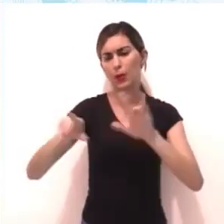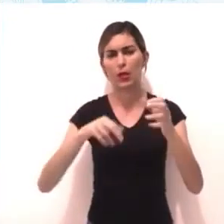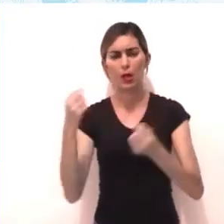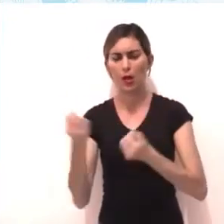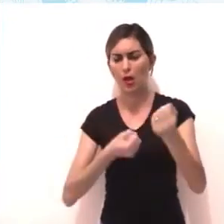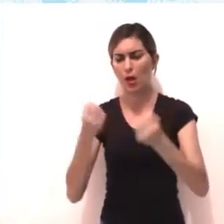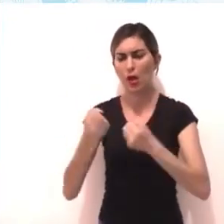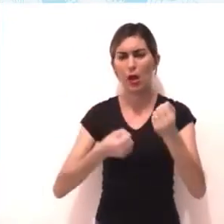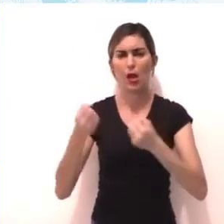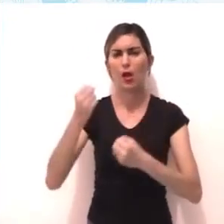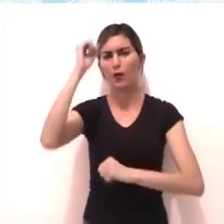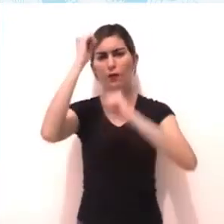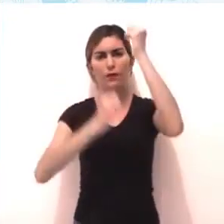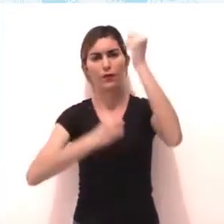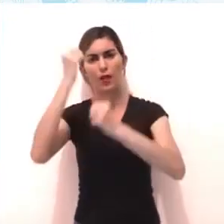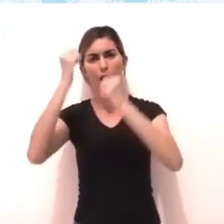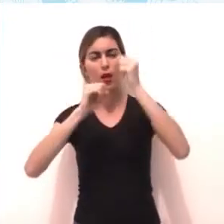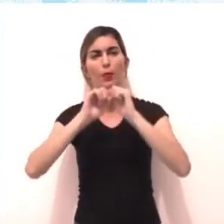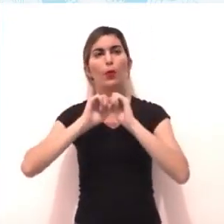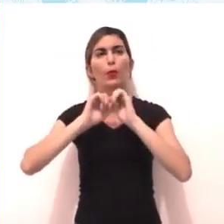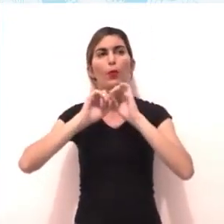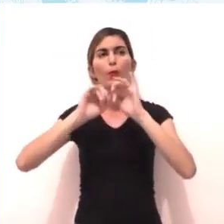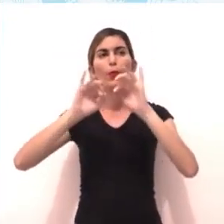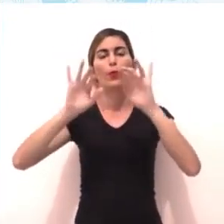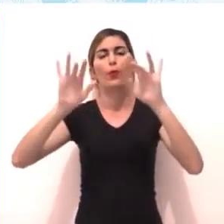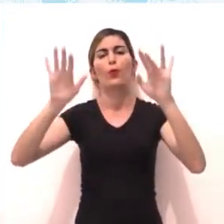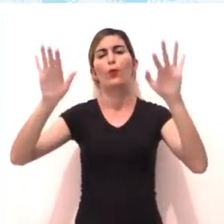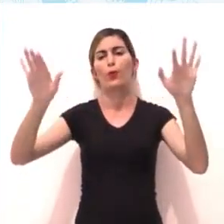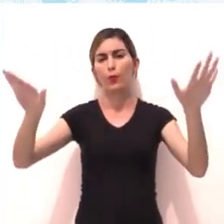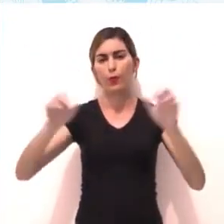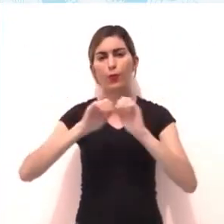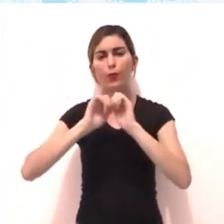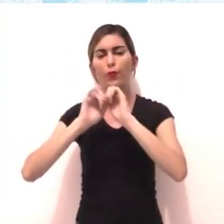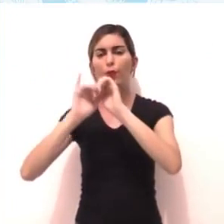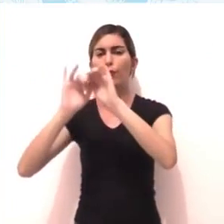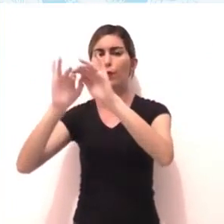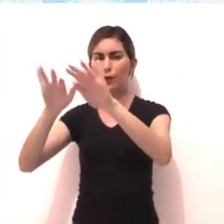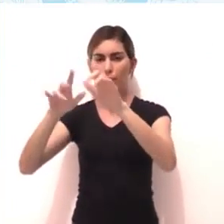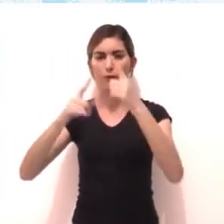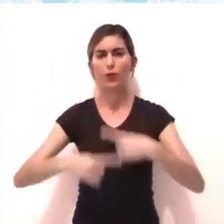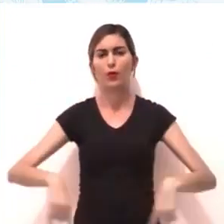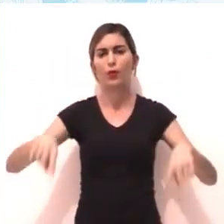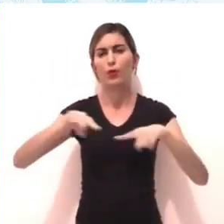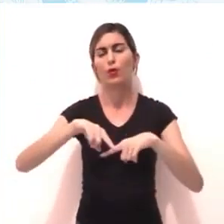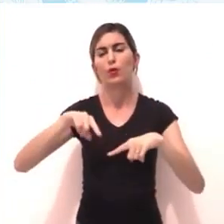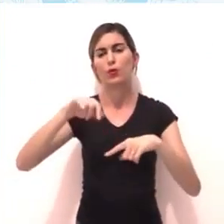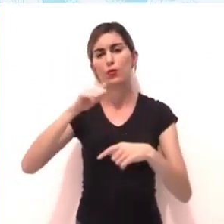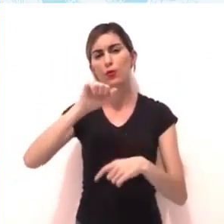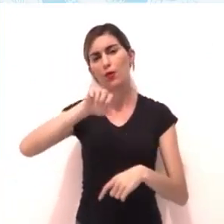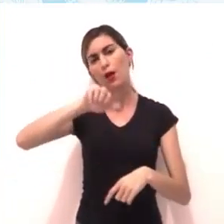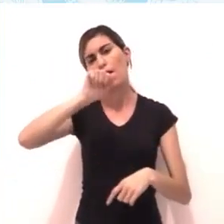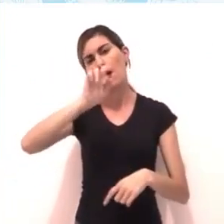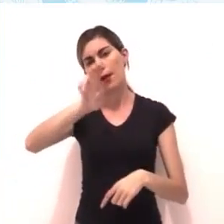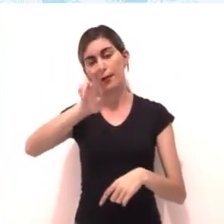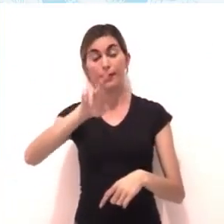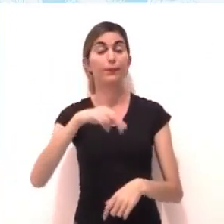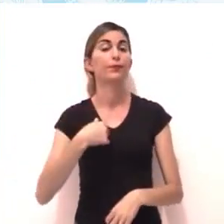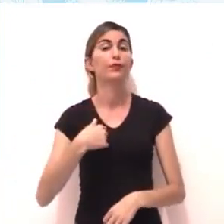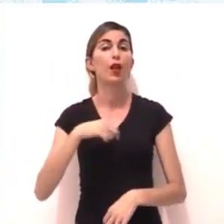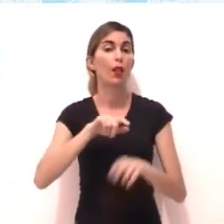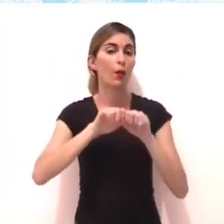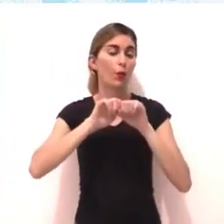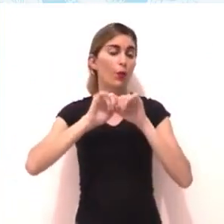carros, fábricas, liberando muita fumaça para o nosso ar atmosférico. Essa fumaça